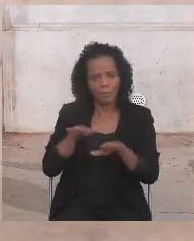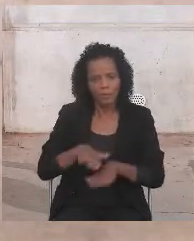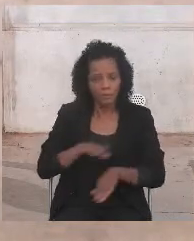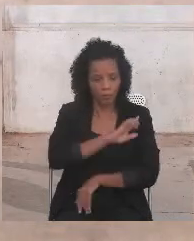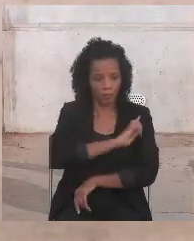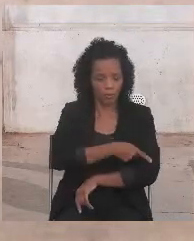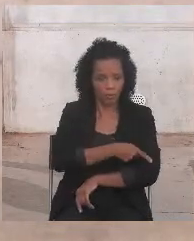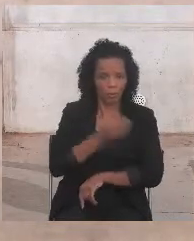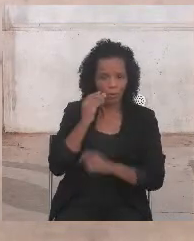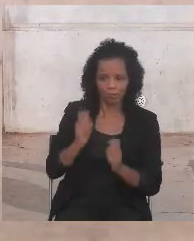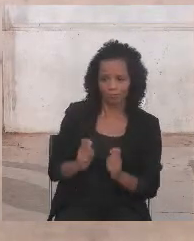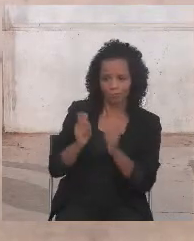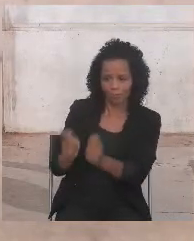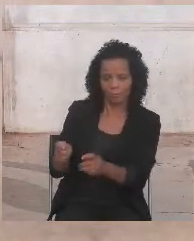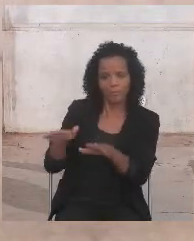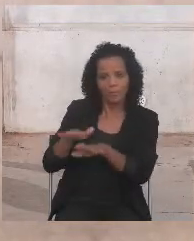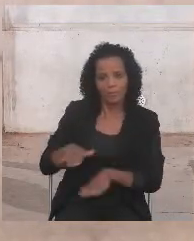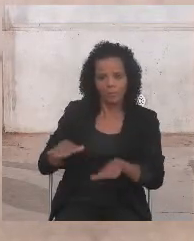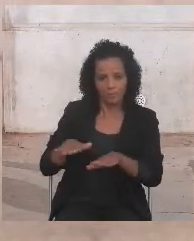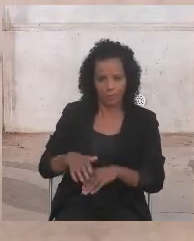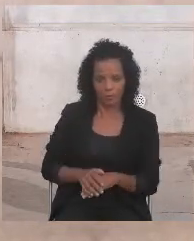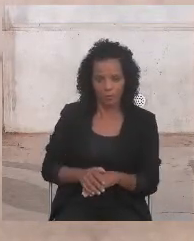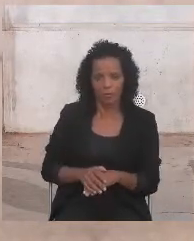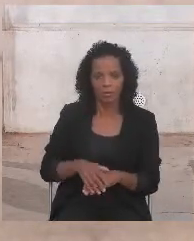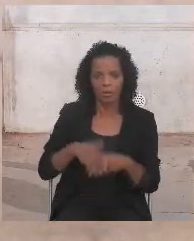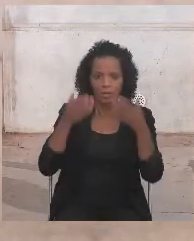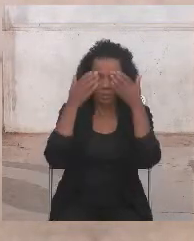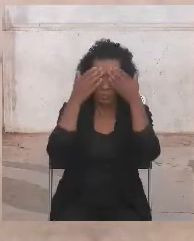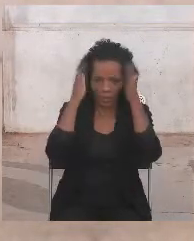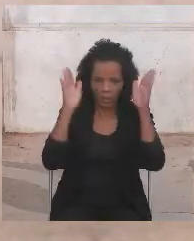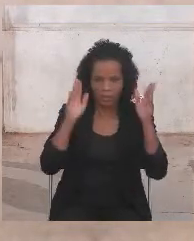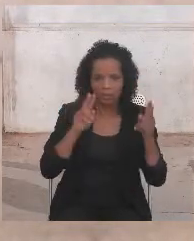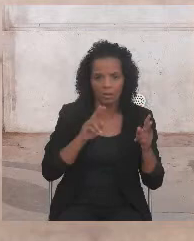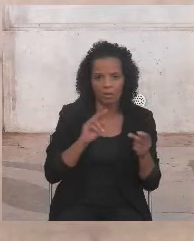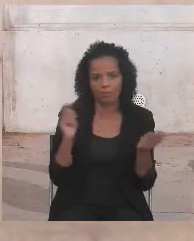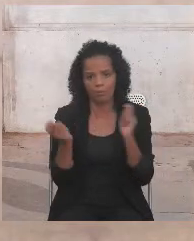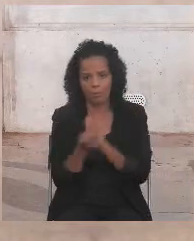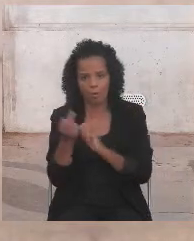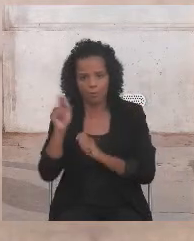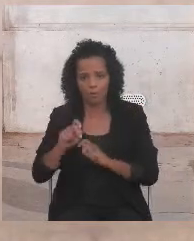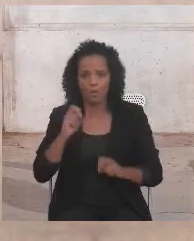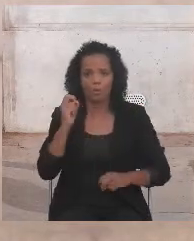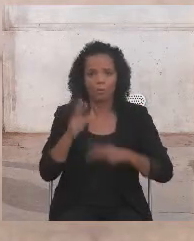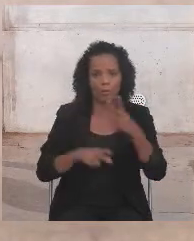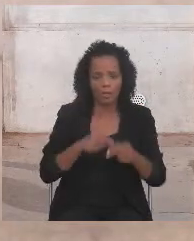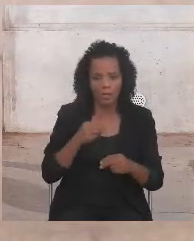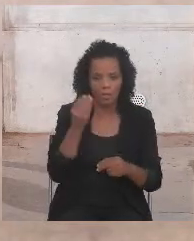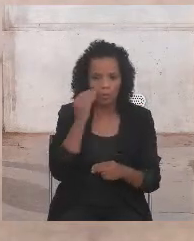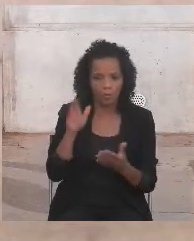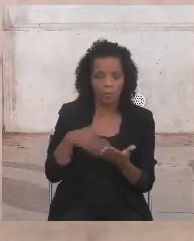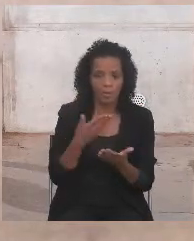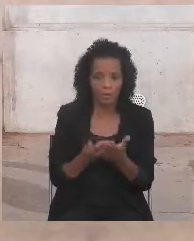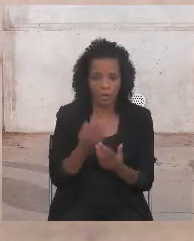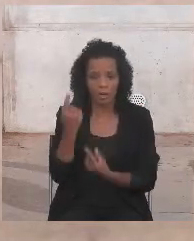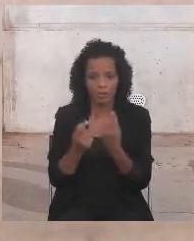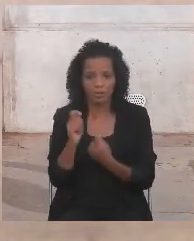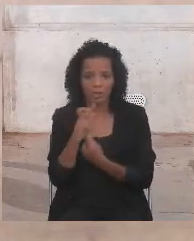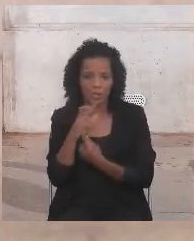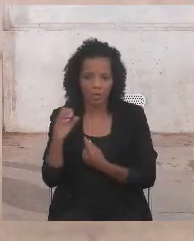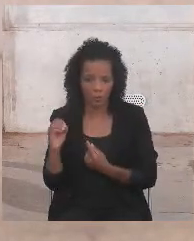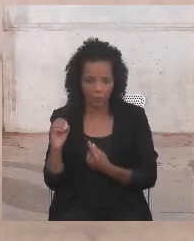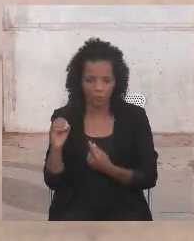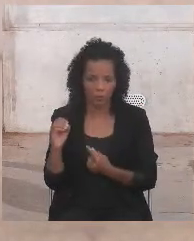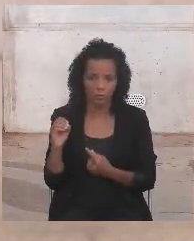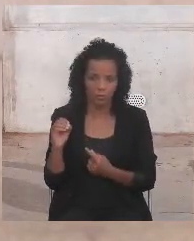de poder, de alternância democrática. A modernidade faz, por vezes, o erro